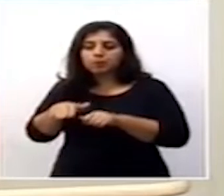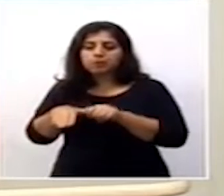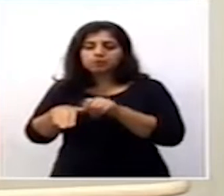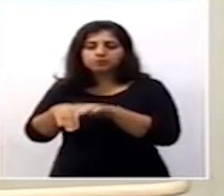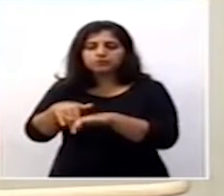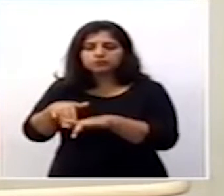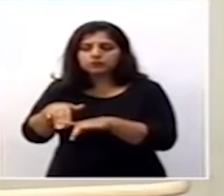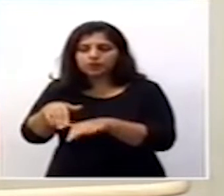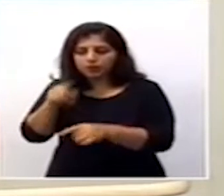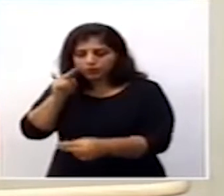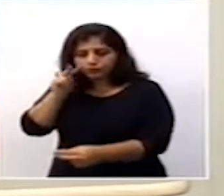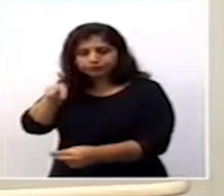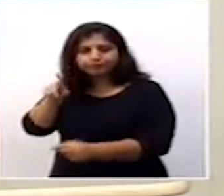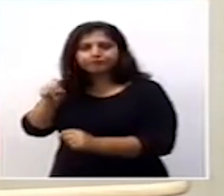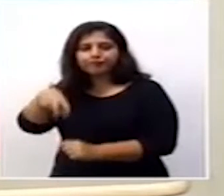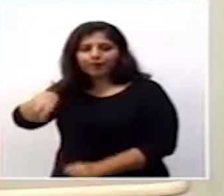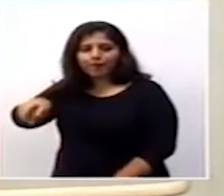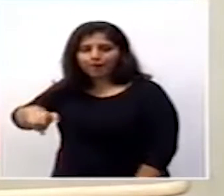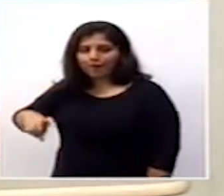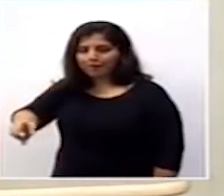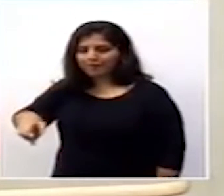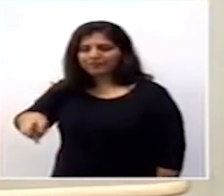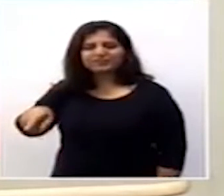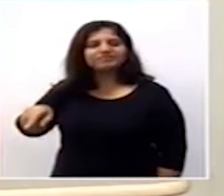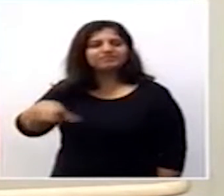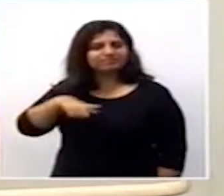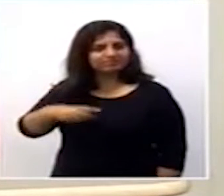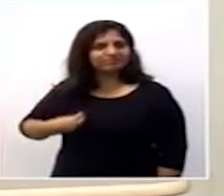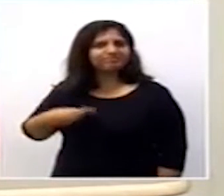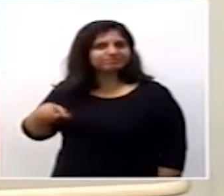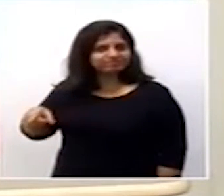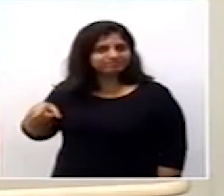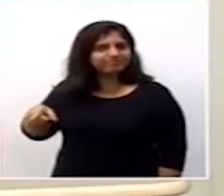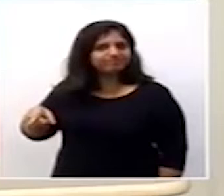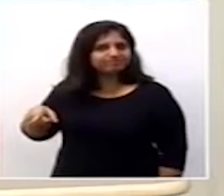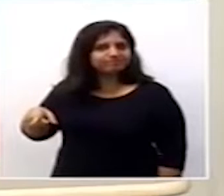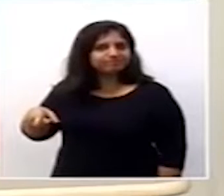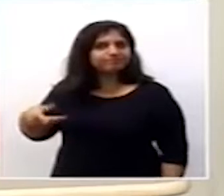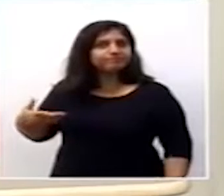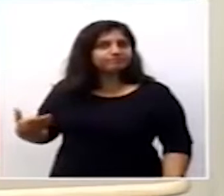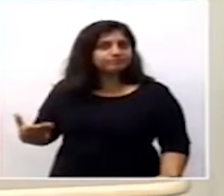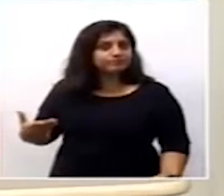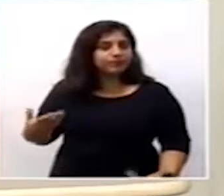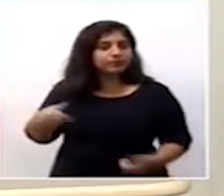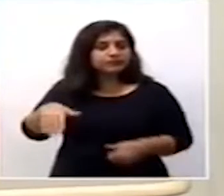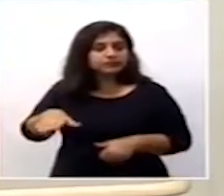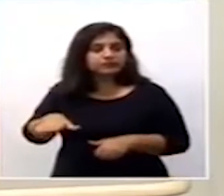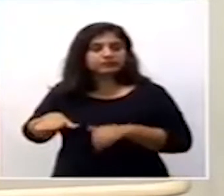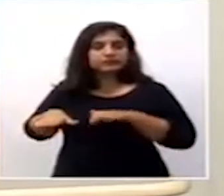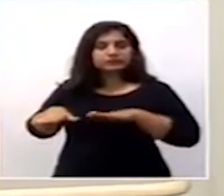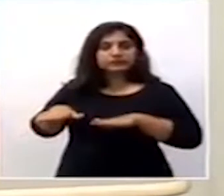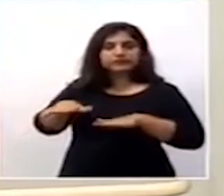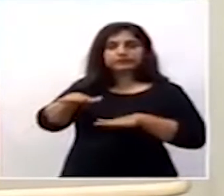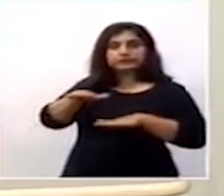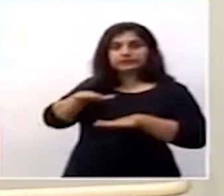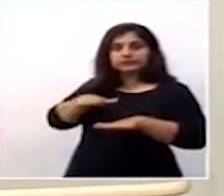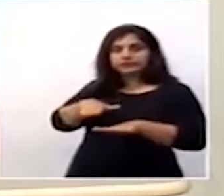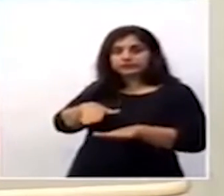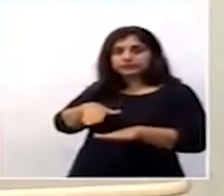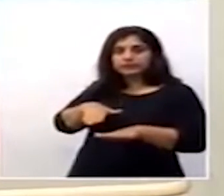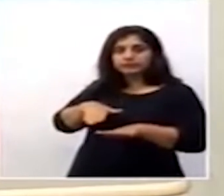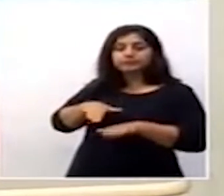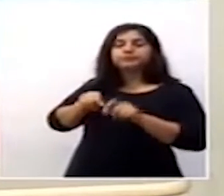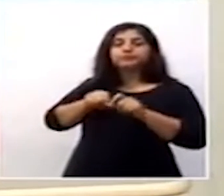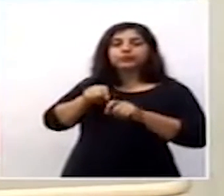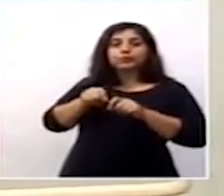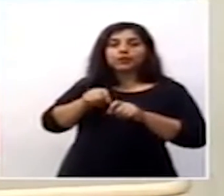menos, ele deu de cara com a cobra. A cobra estava lá. Ele deu 2 passos para trás, né?